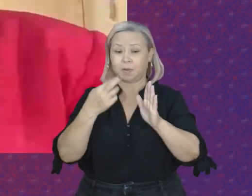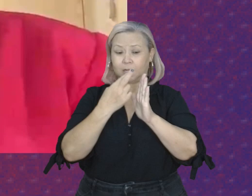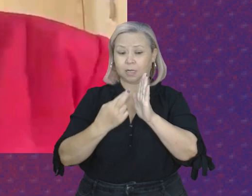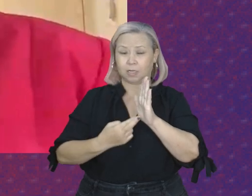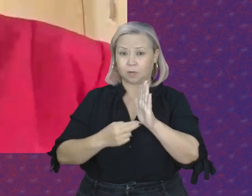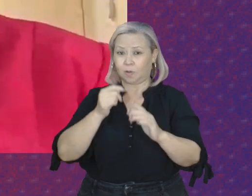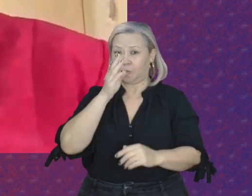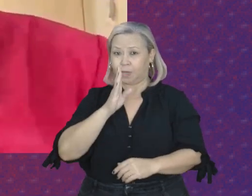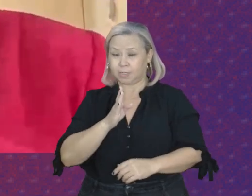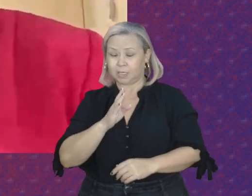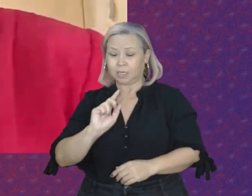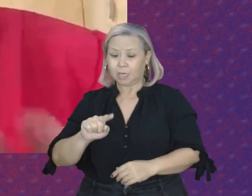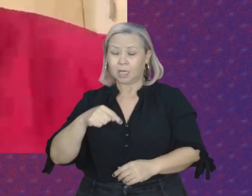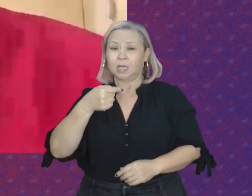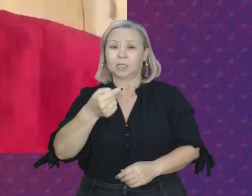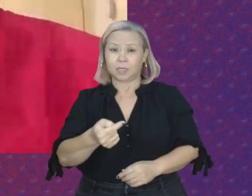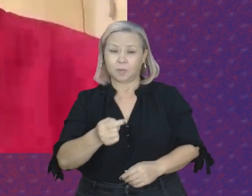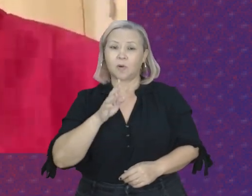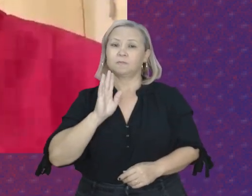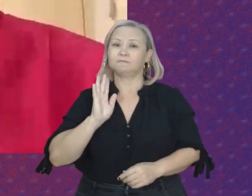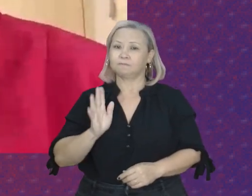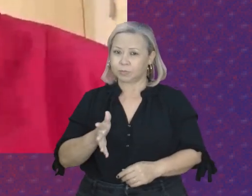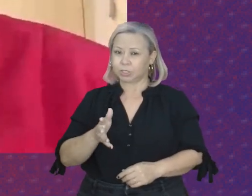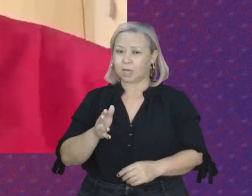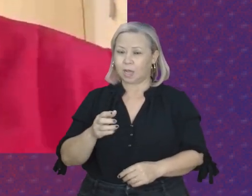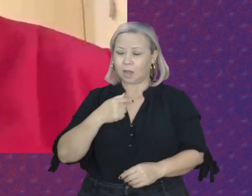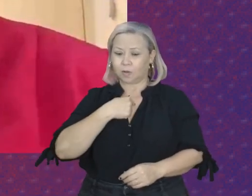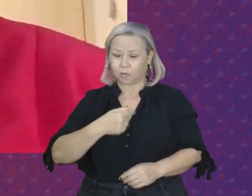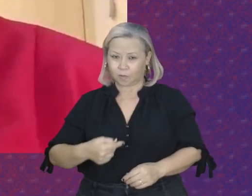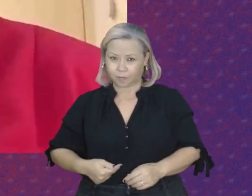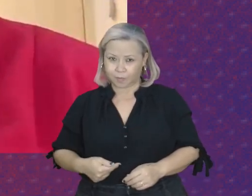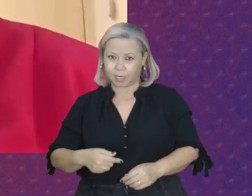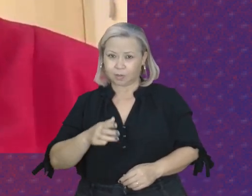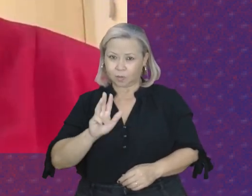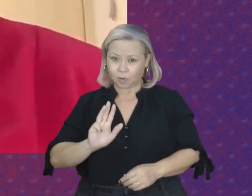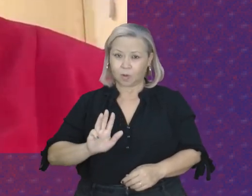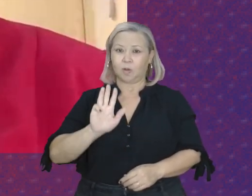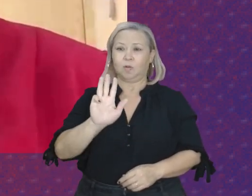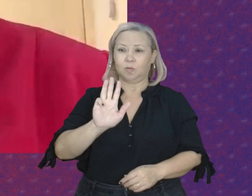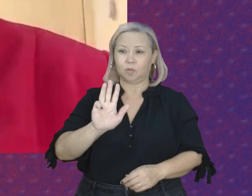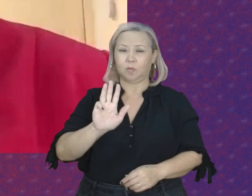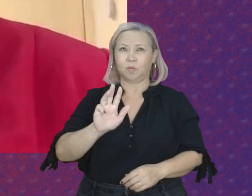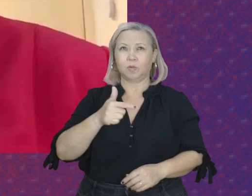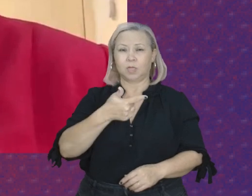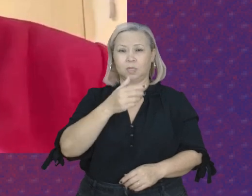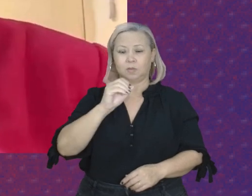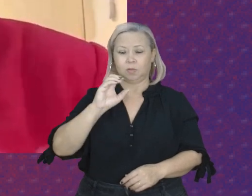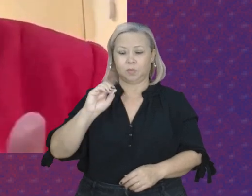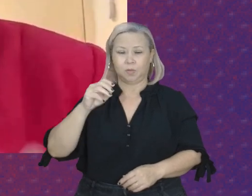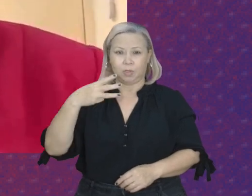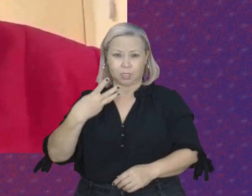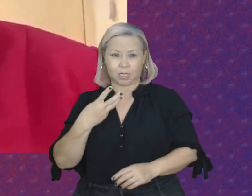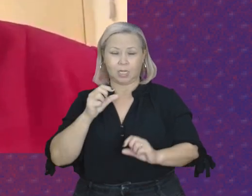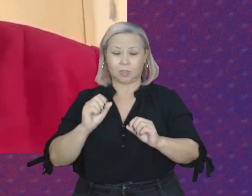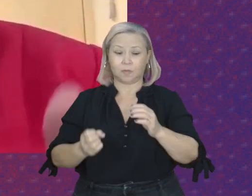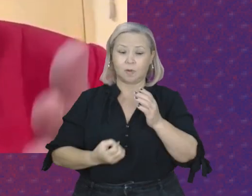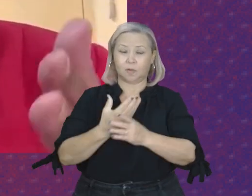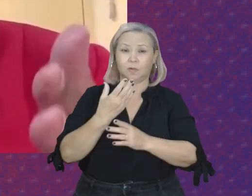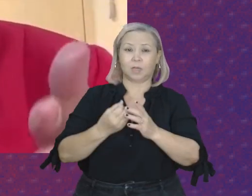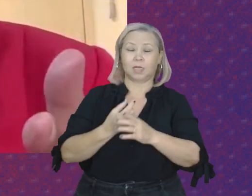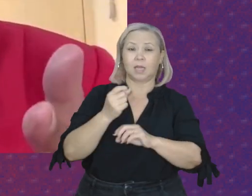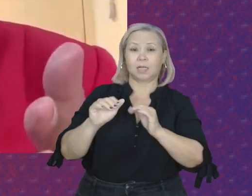brasileira. Na sequência, e já com o governo do presidente Lula, em 2003, foram criadas